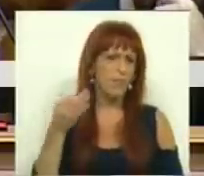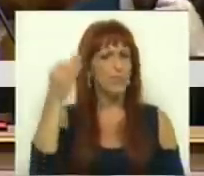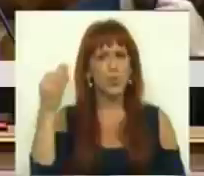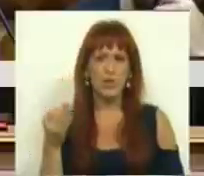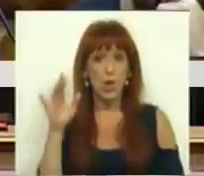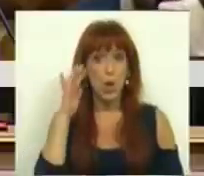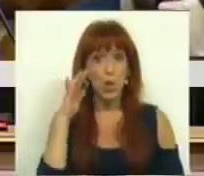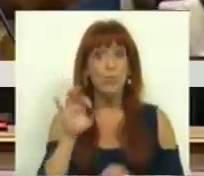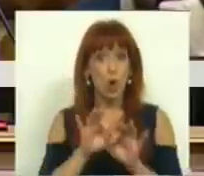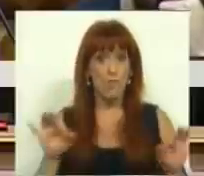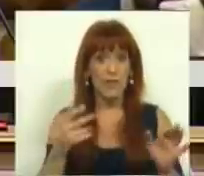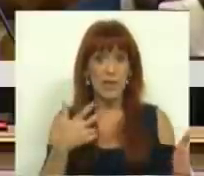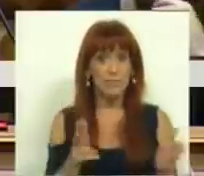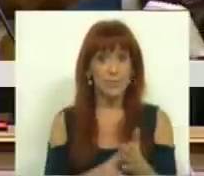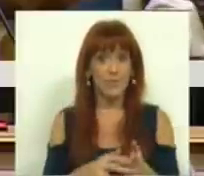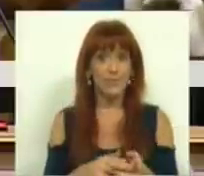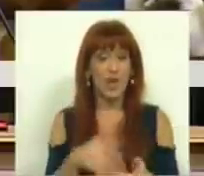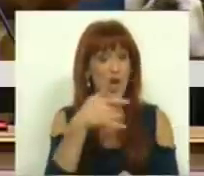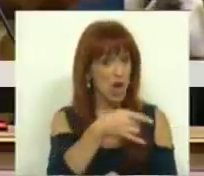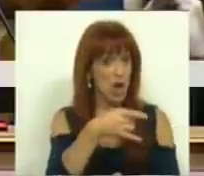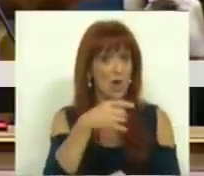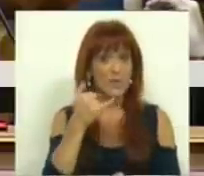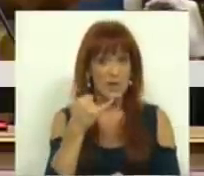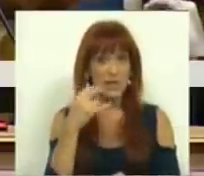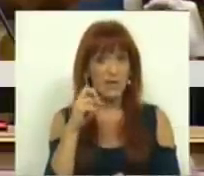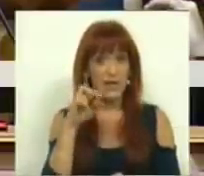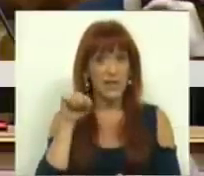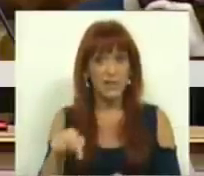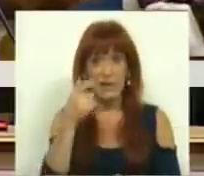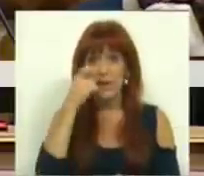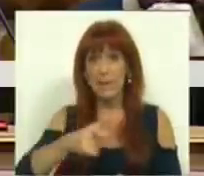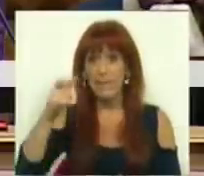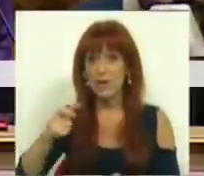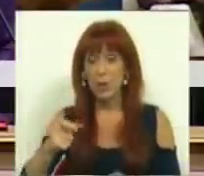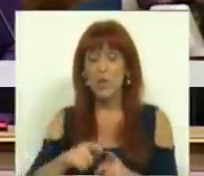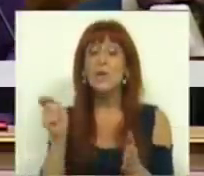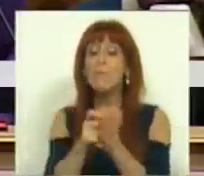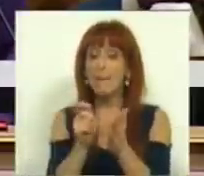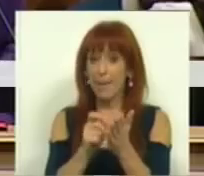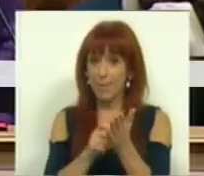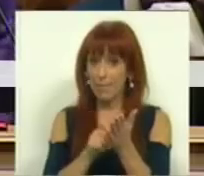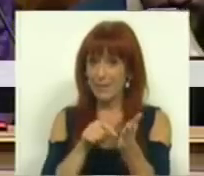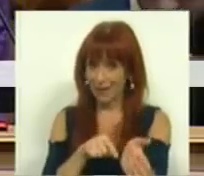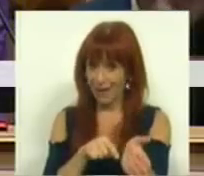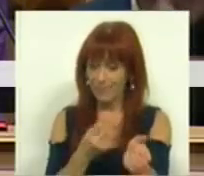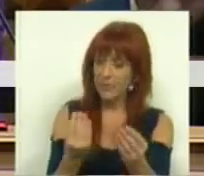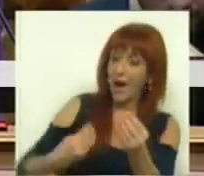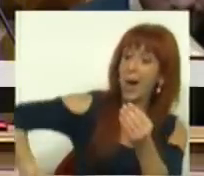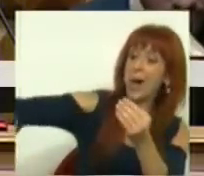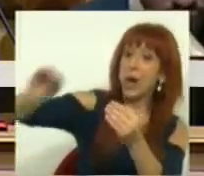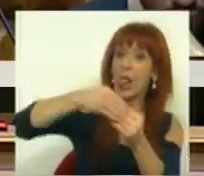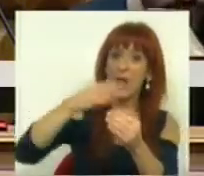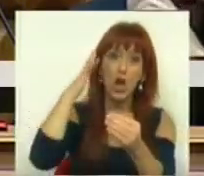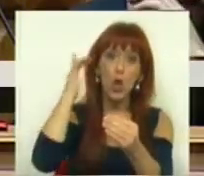16,9%, números oficiais, 923 mil pessoas registadas. Acrescem a